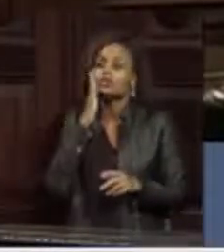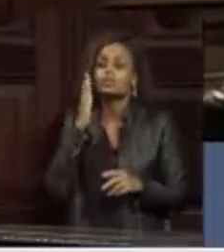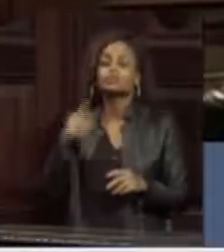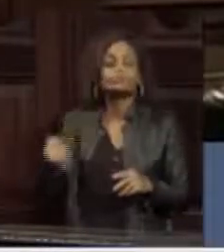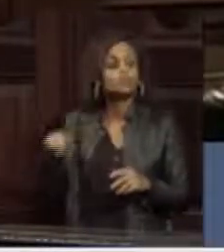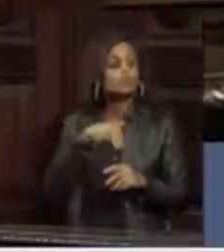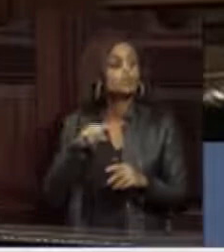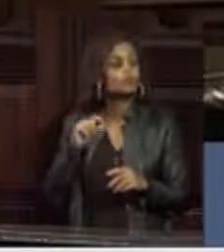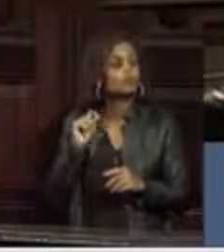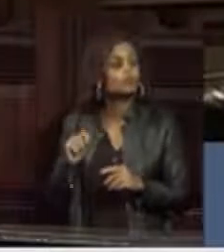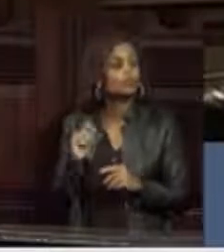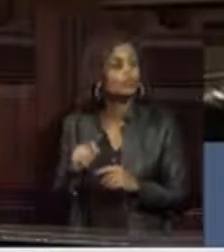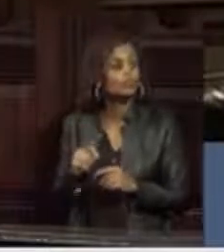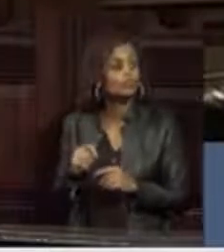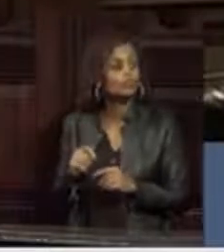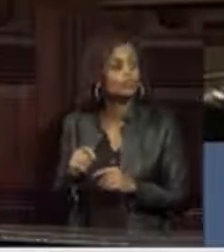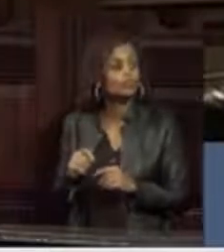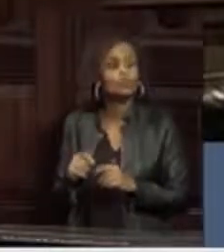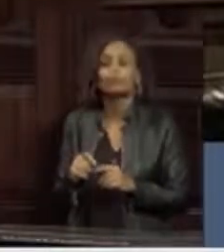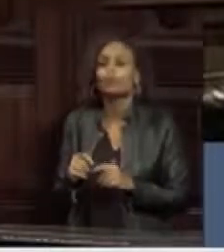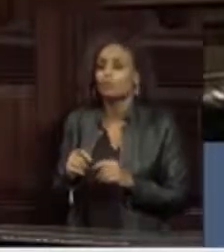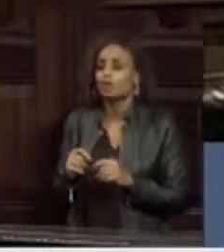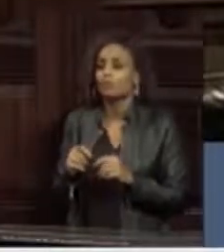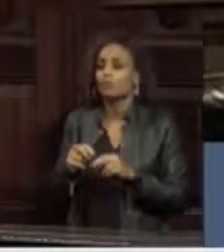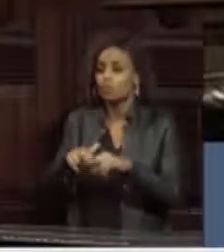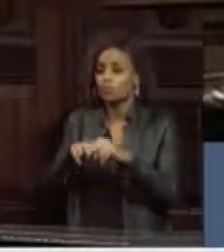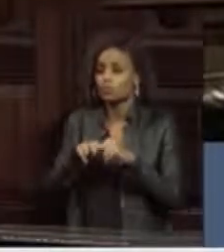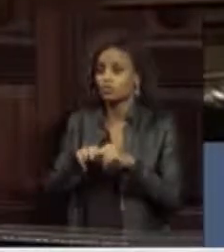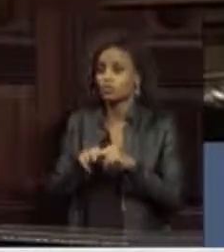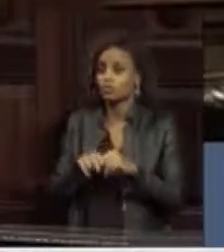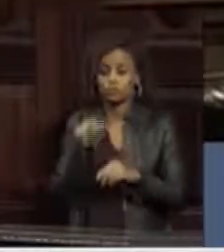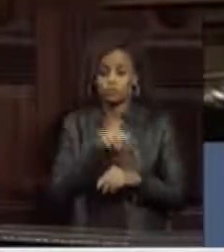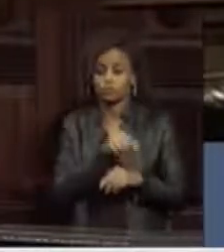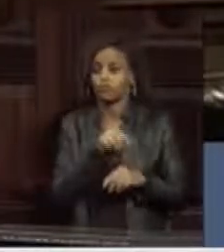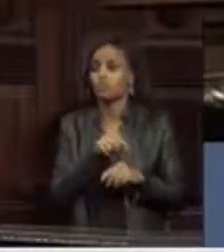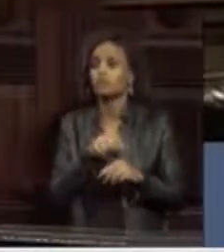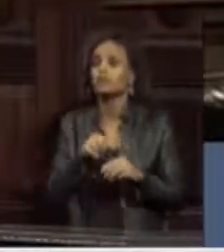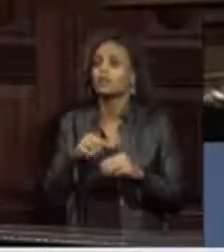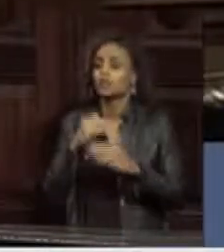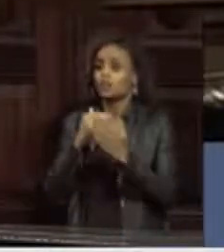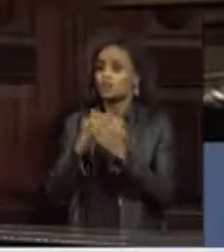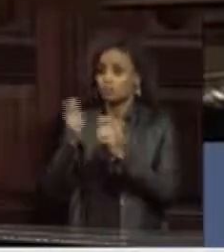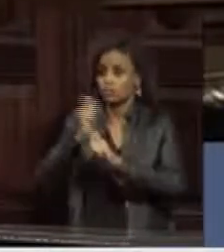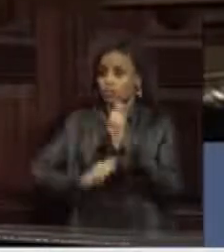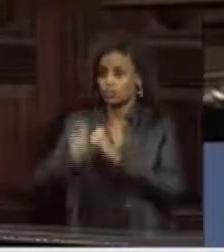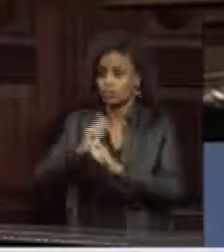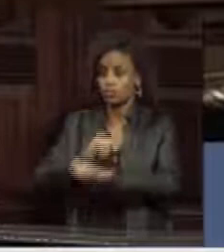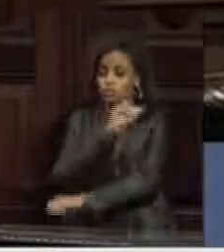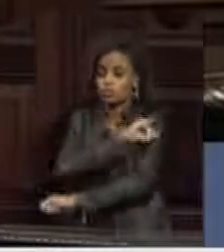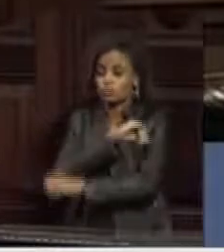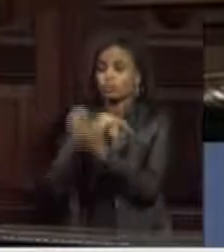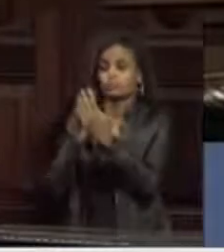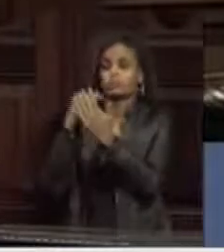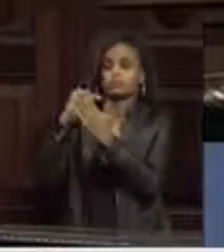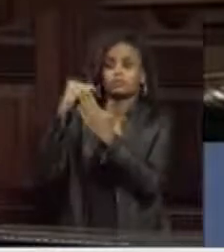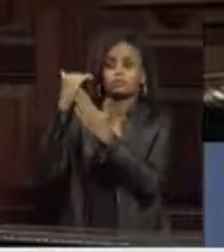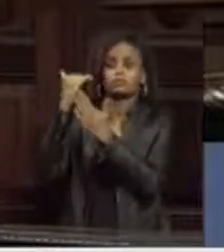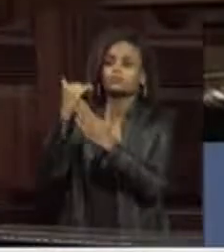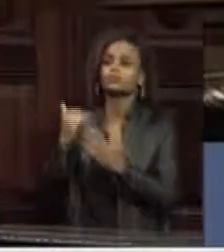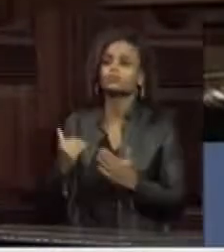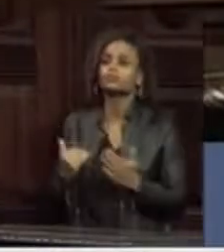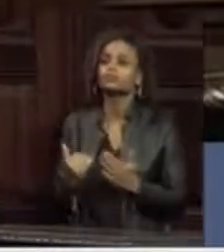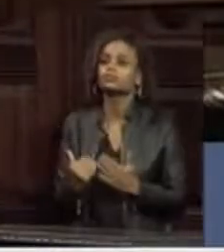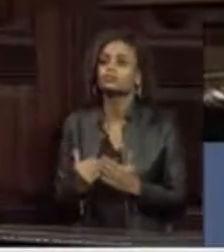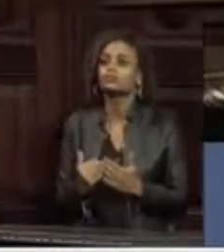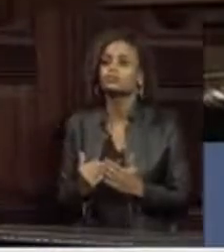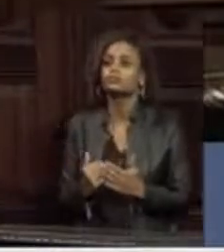processo de recuperação econômica e financeira do Estado e, consequentemente, dos nossos municípios, que vivem mergulhados a uma crise.